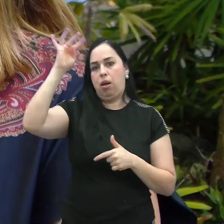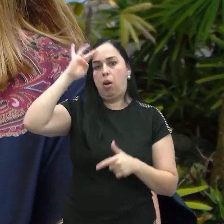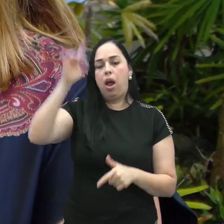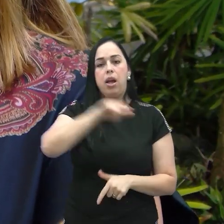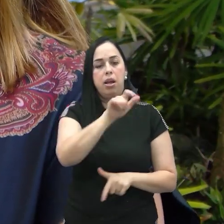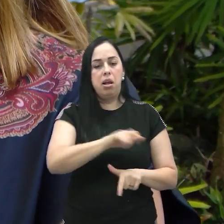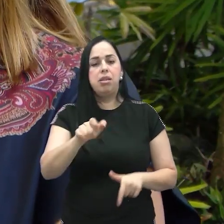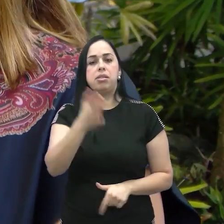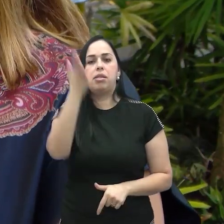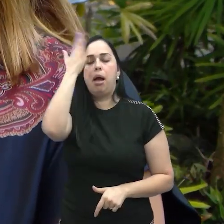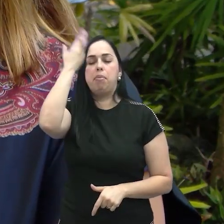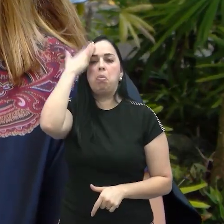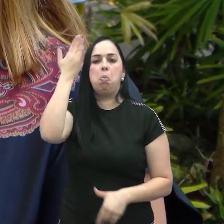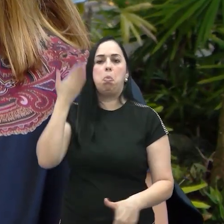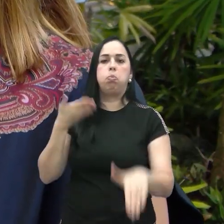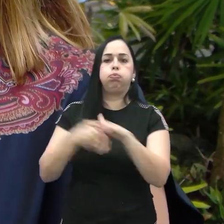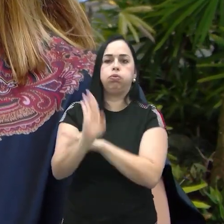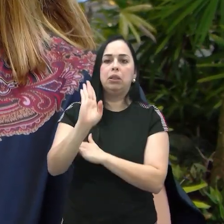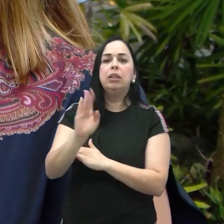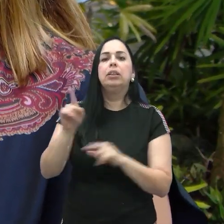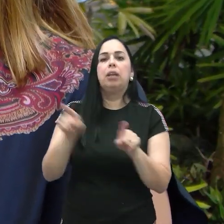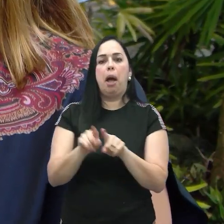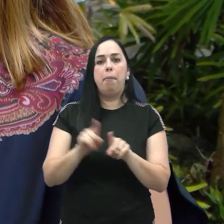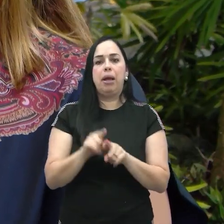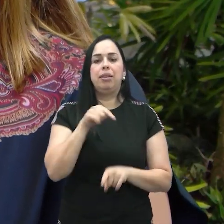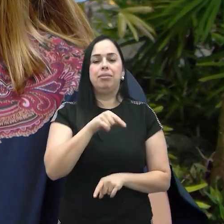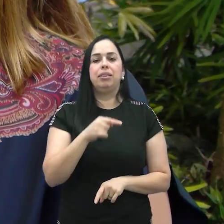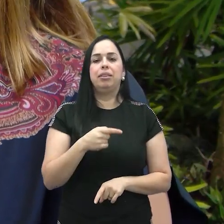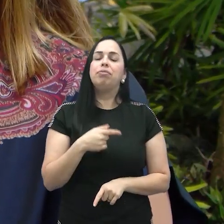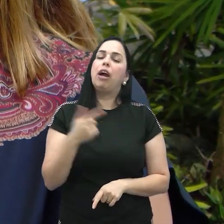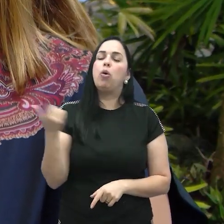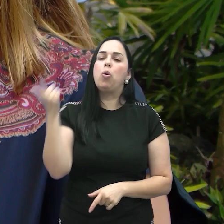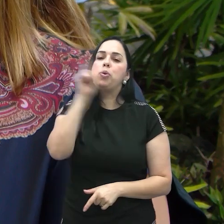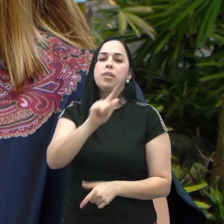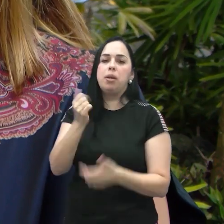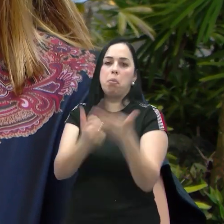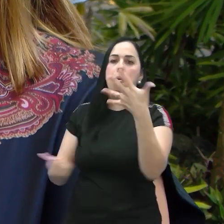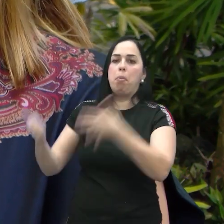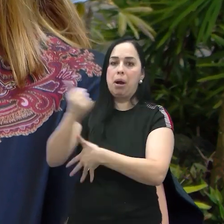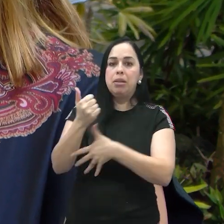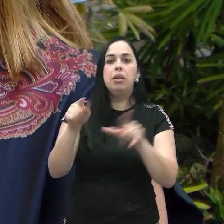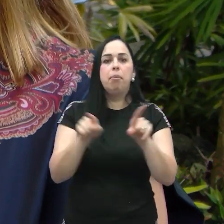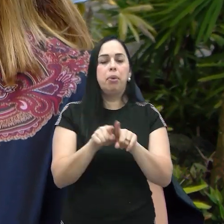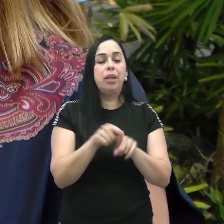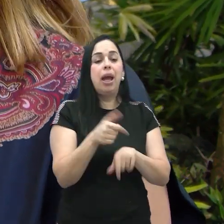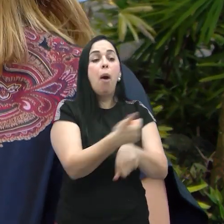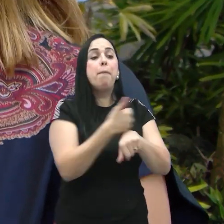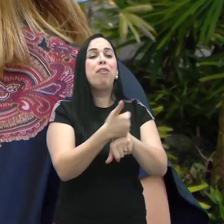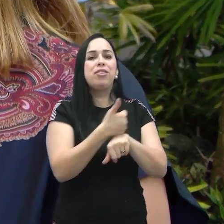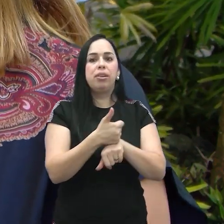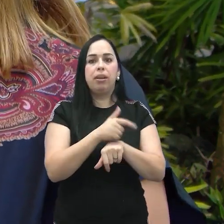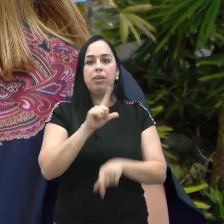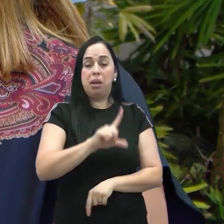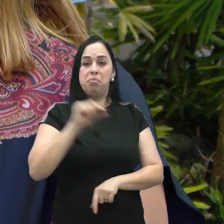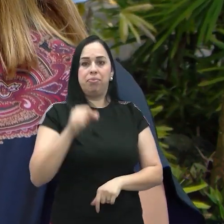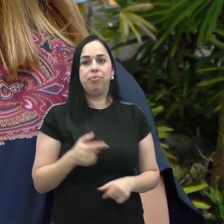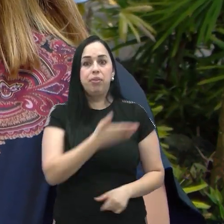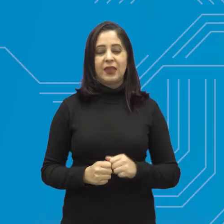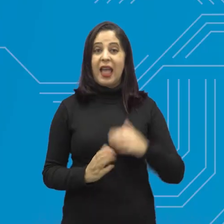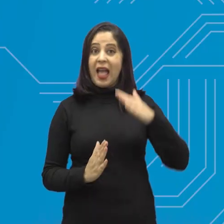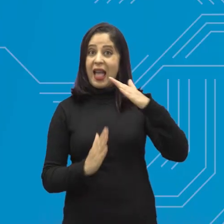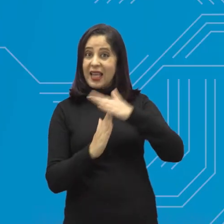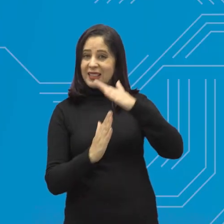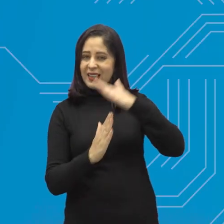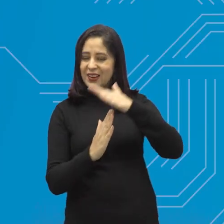aluno realmente sai sabendo fazer. Então, com certeza, o nosso aluno vai ter muita vantagem no mercado de trabalho, que é esse profissional que ele está